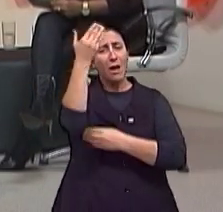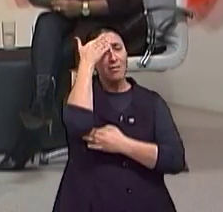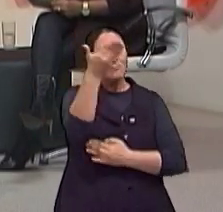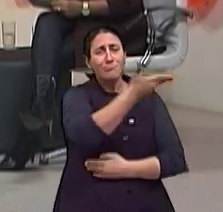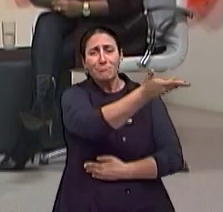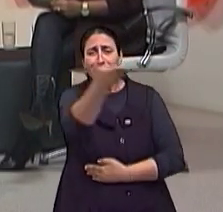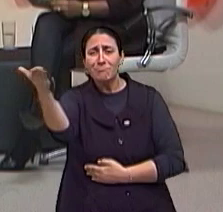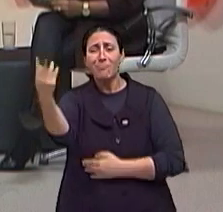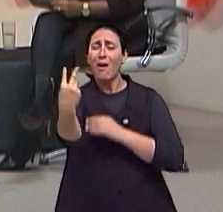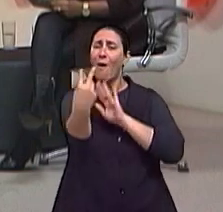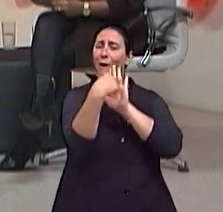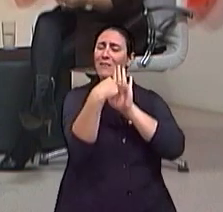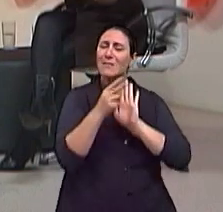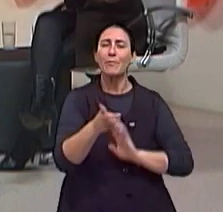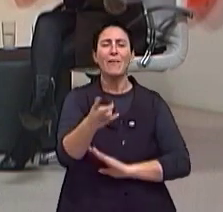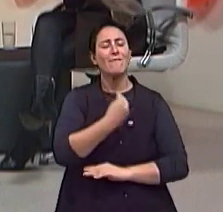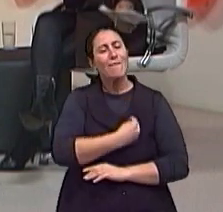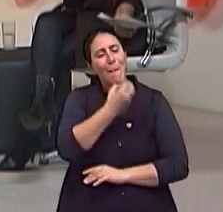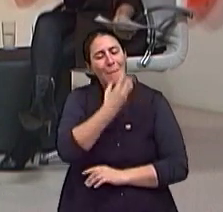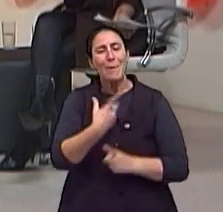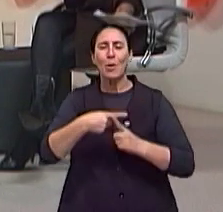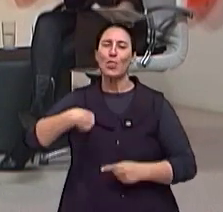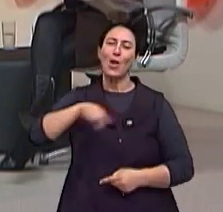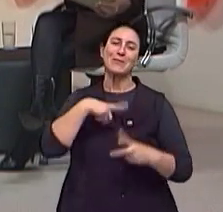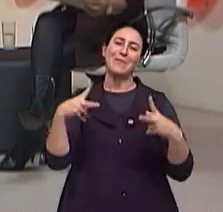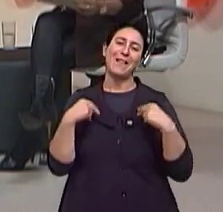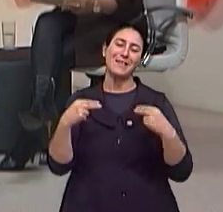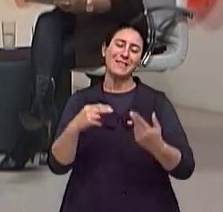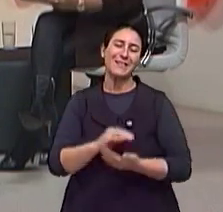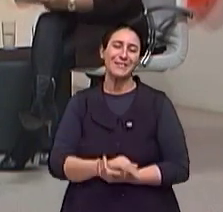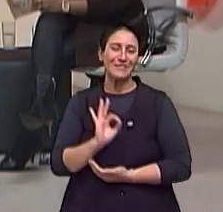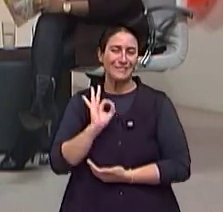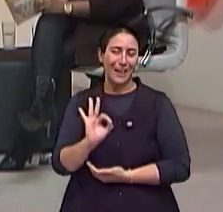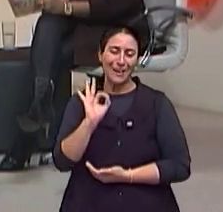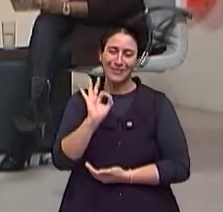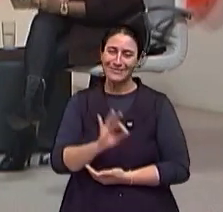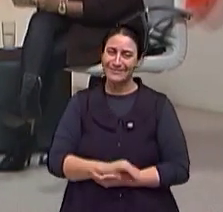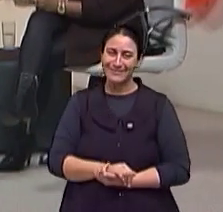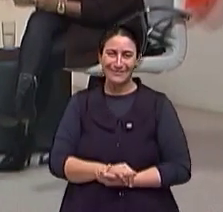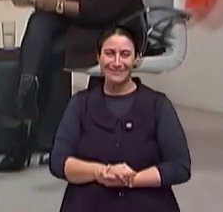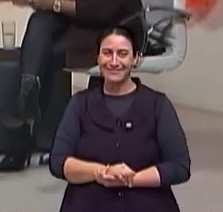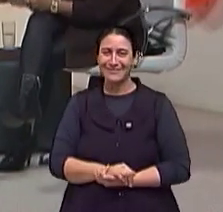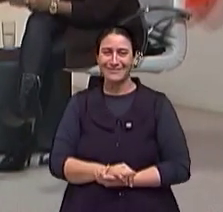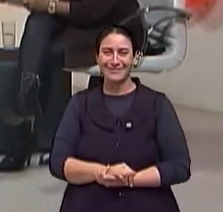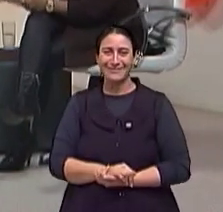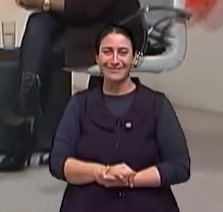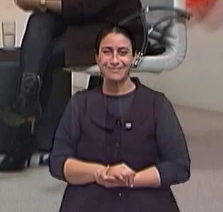vocês que nos assistem. E viva bem, porque a gente merece, né? Com certeza.